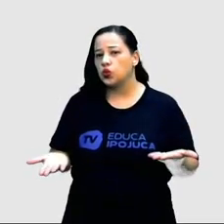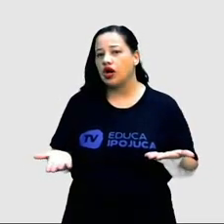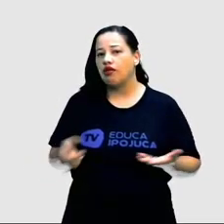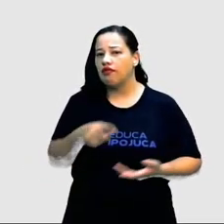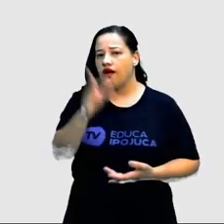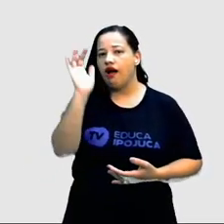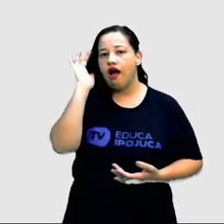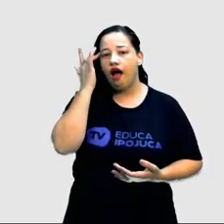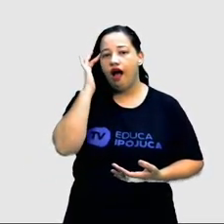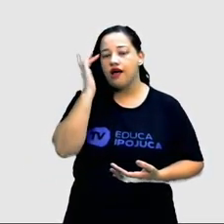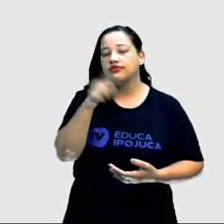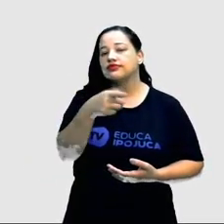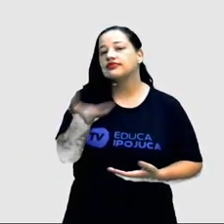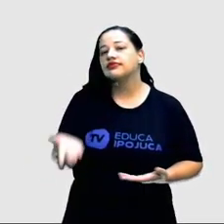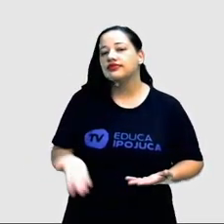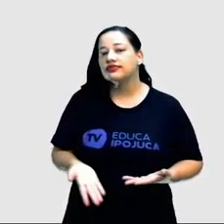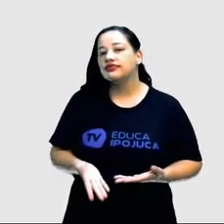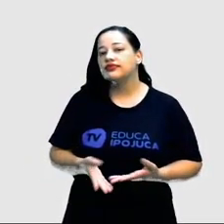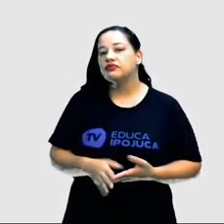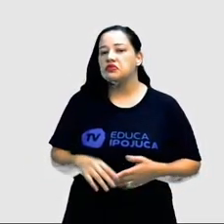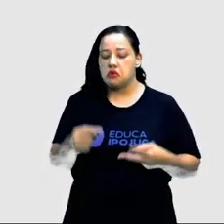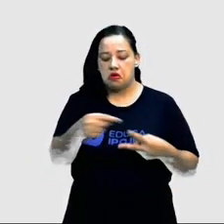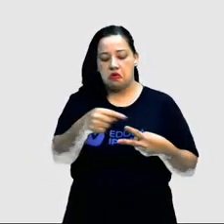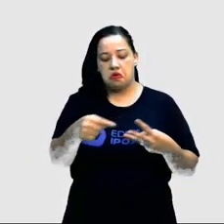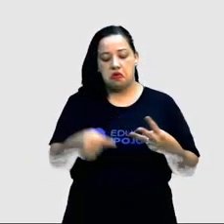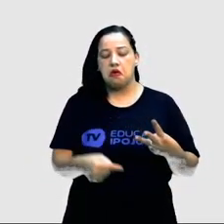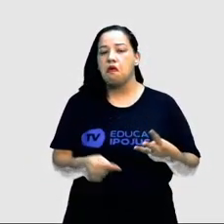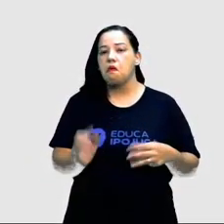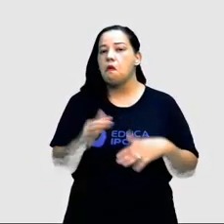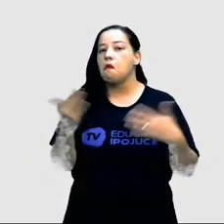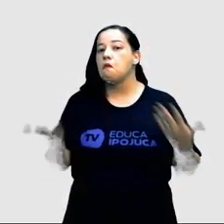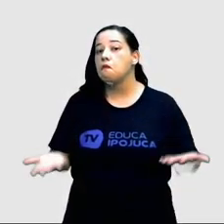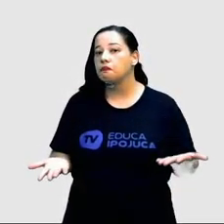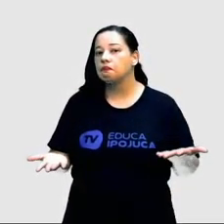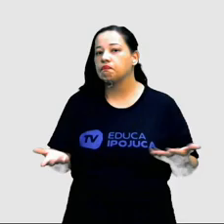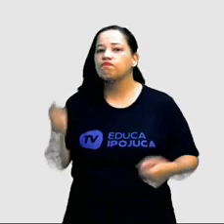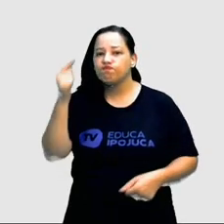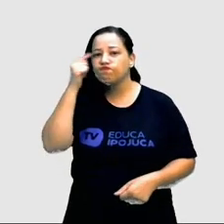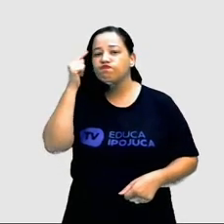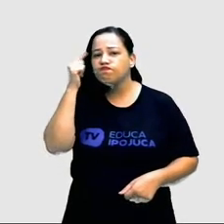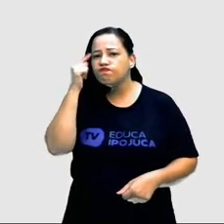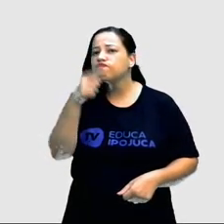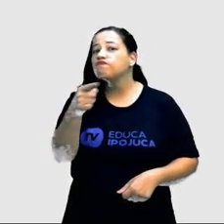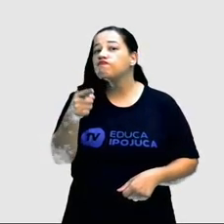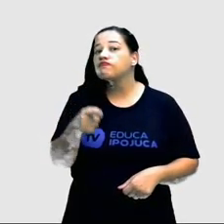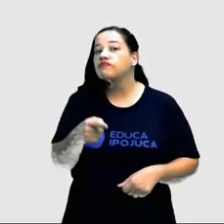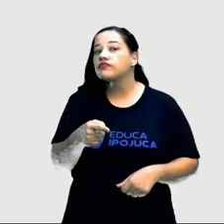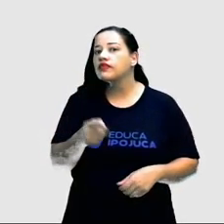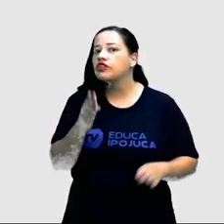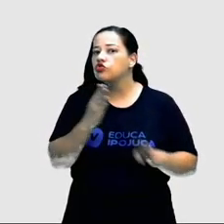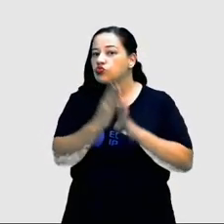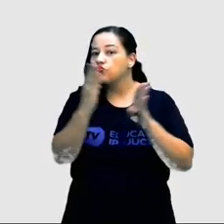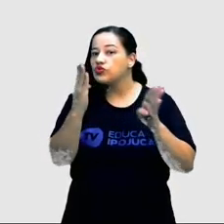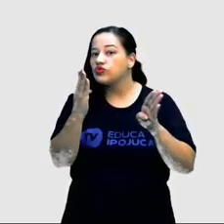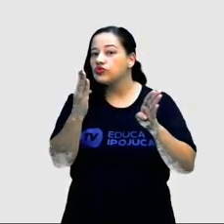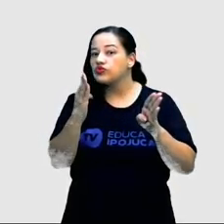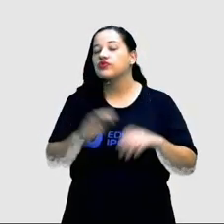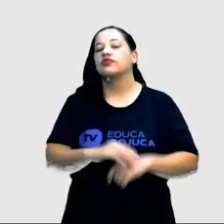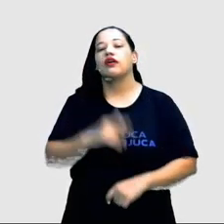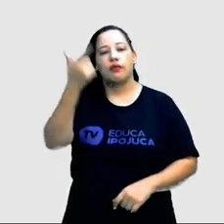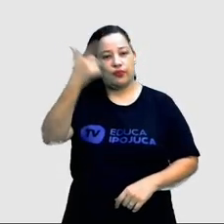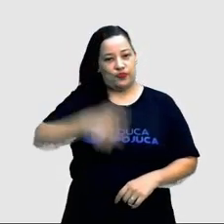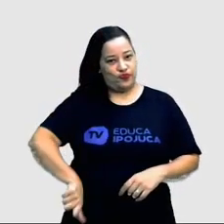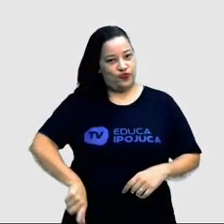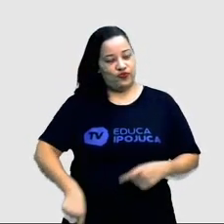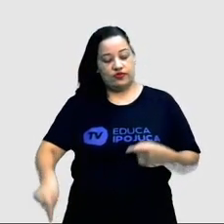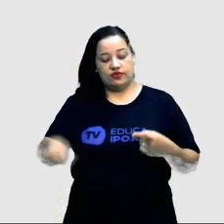dessas alternativas seria a mais viável? Pensou? Descobriu? Vou